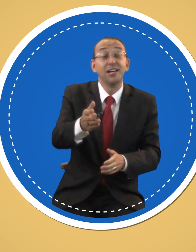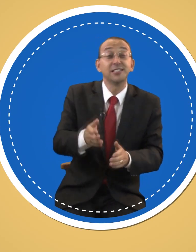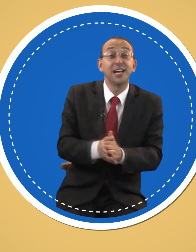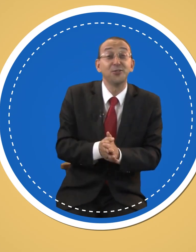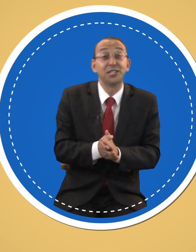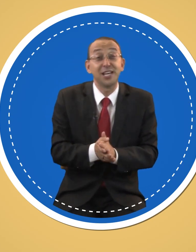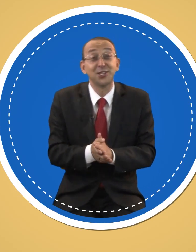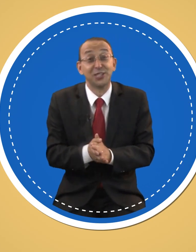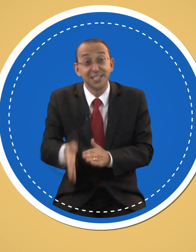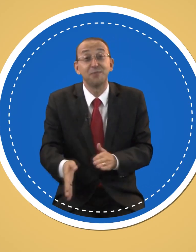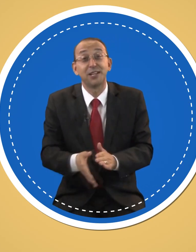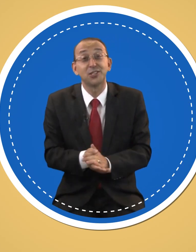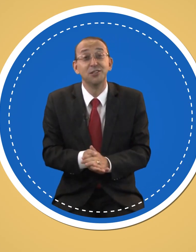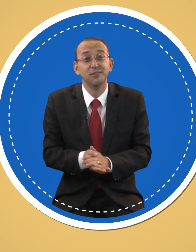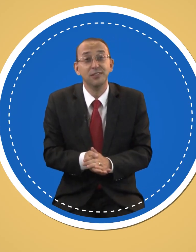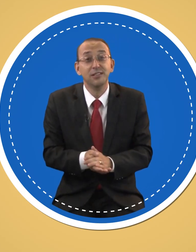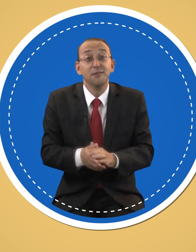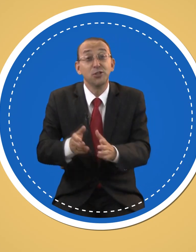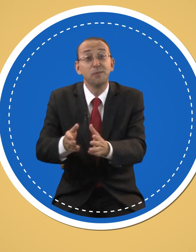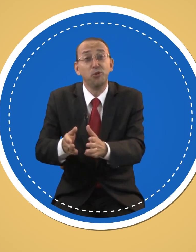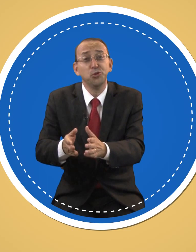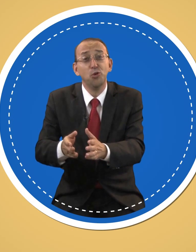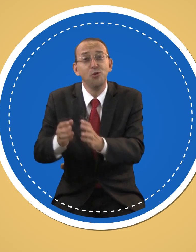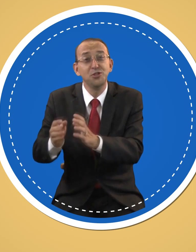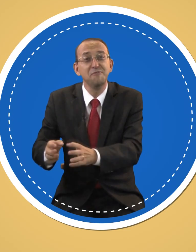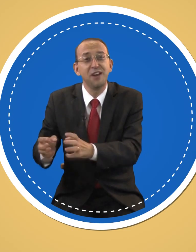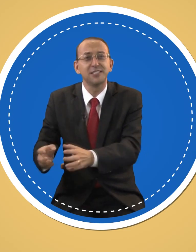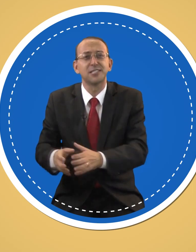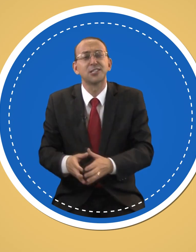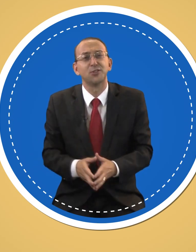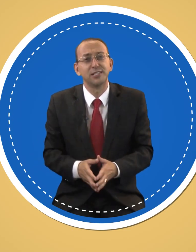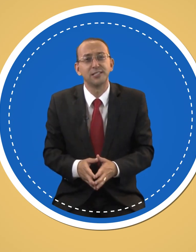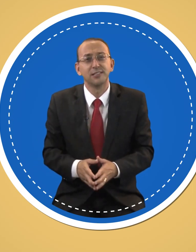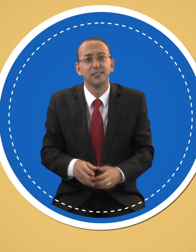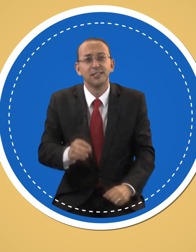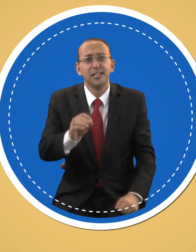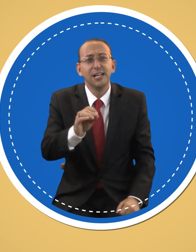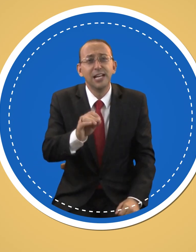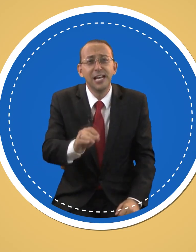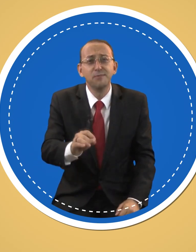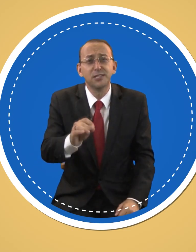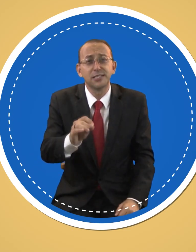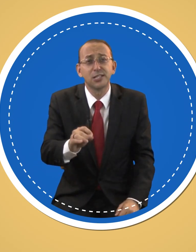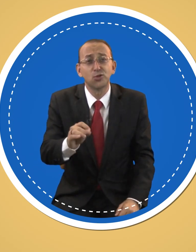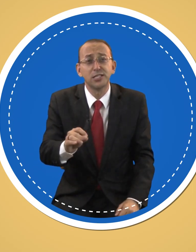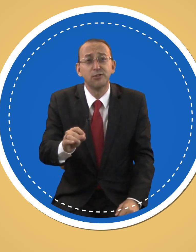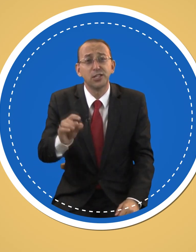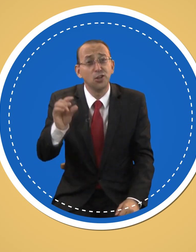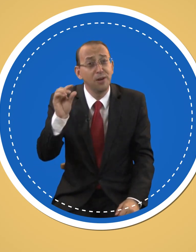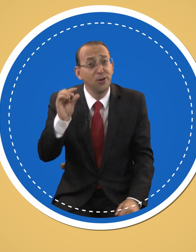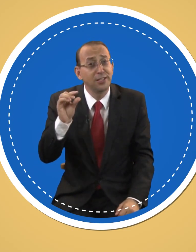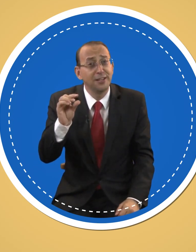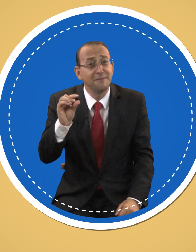e a realizar o teste desse aplicativo você pontuou diversas questões lembre-se das questões